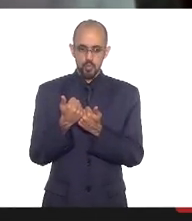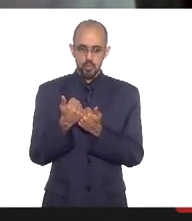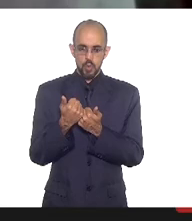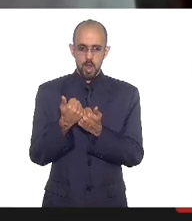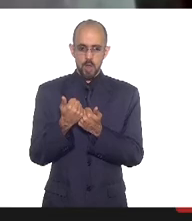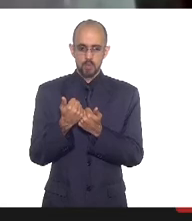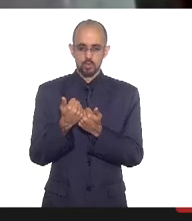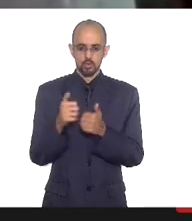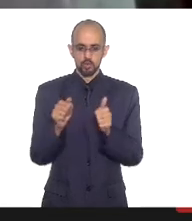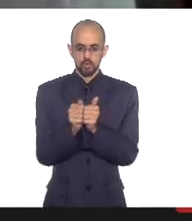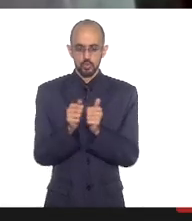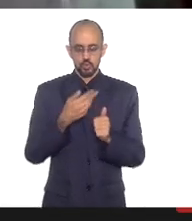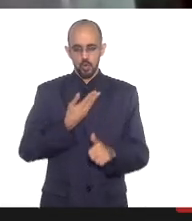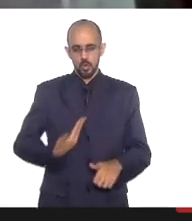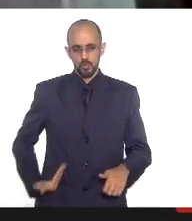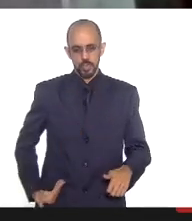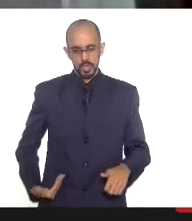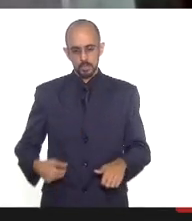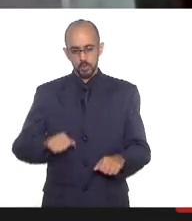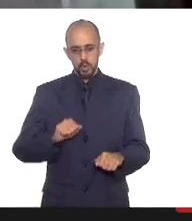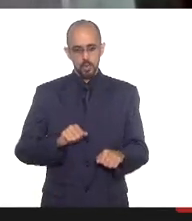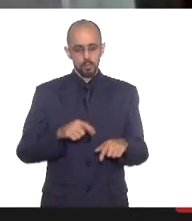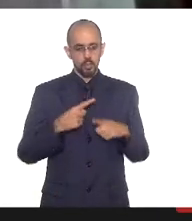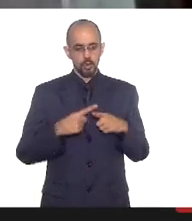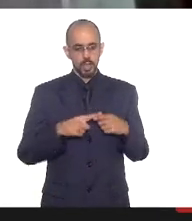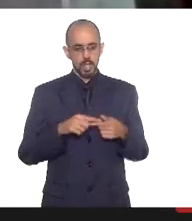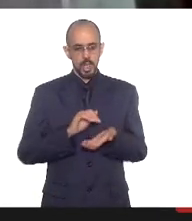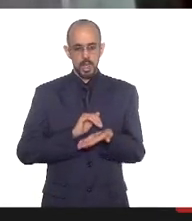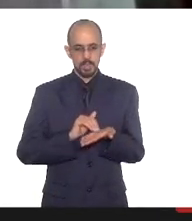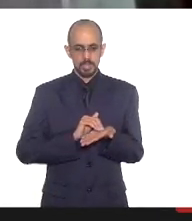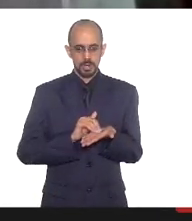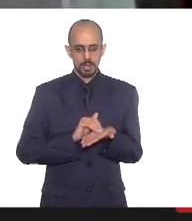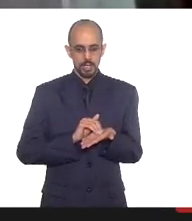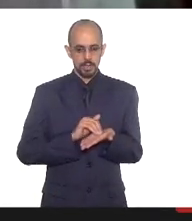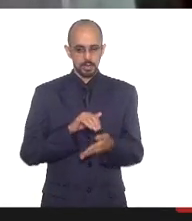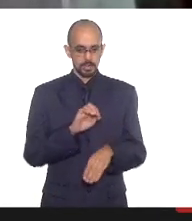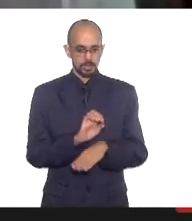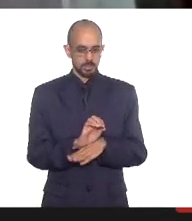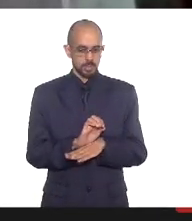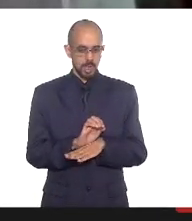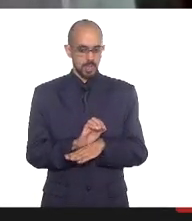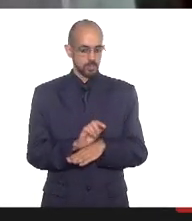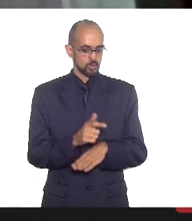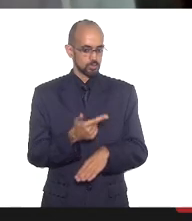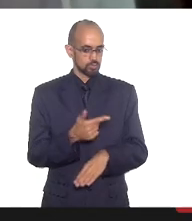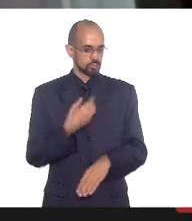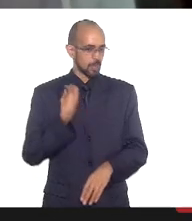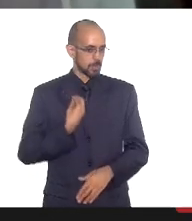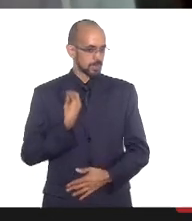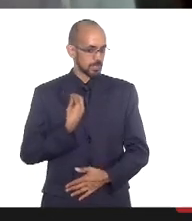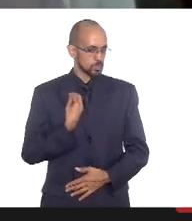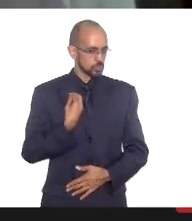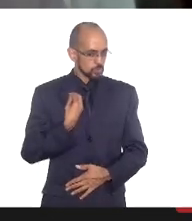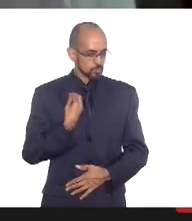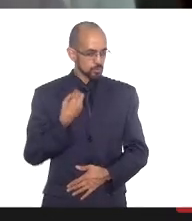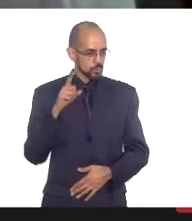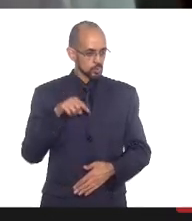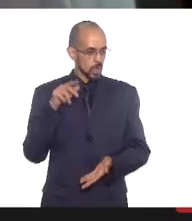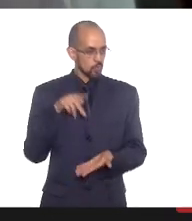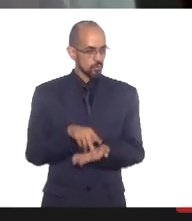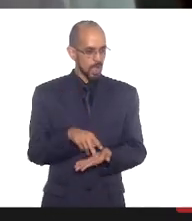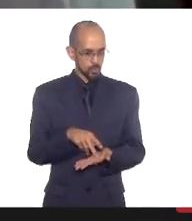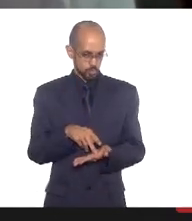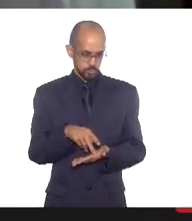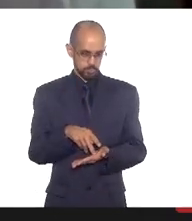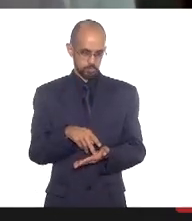nosso Governador onde a Secretaria de Estado encontra presente Isso é fato né